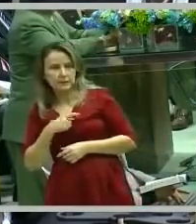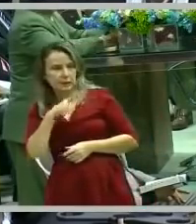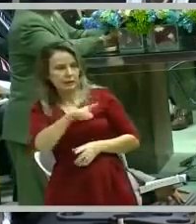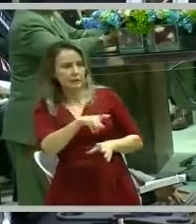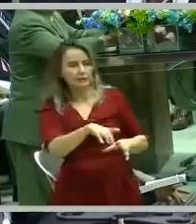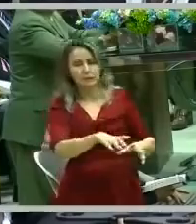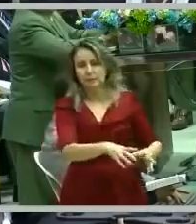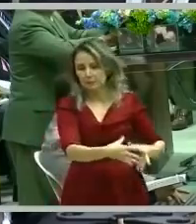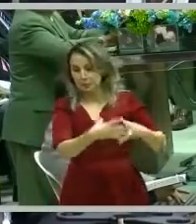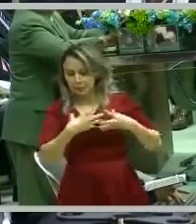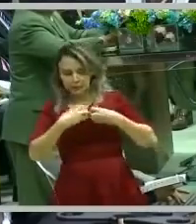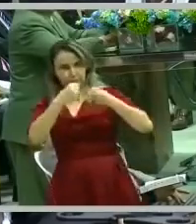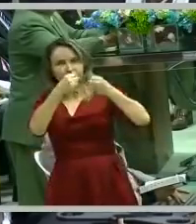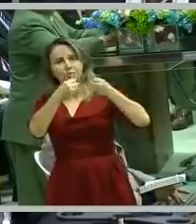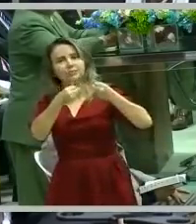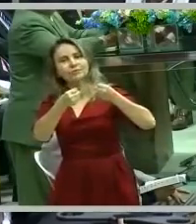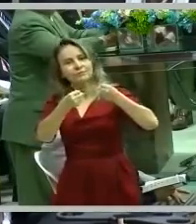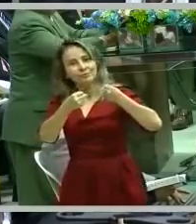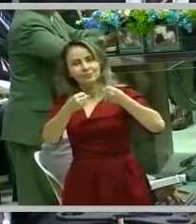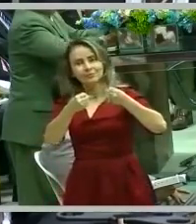um boneco na mão dele.